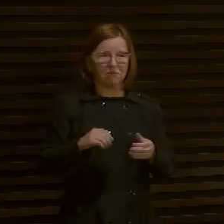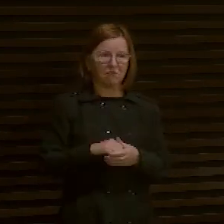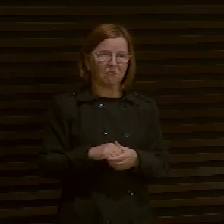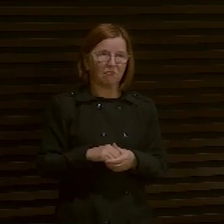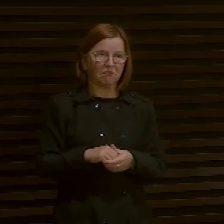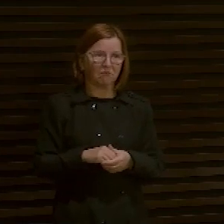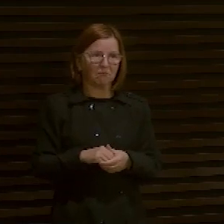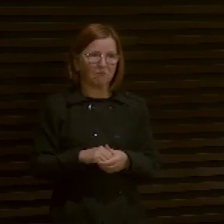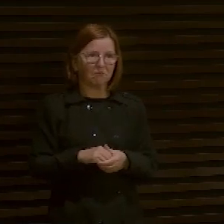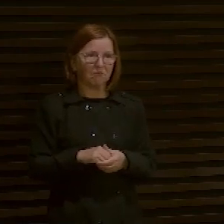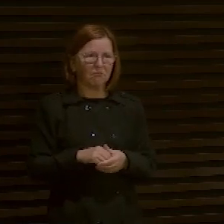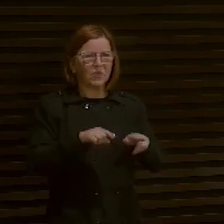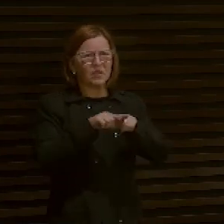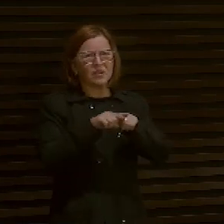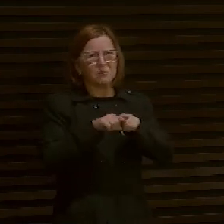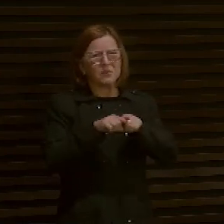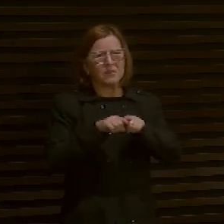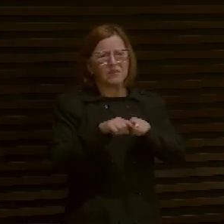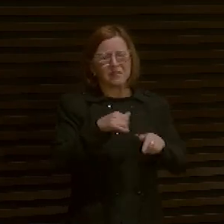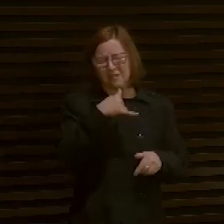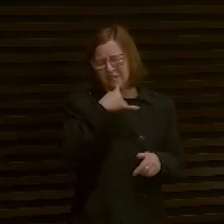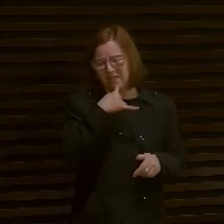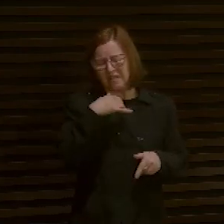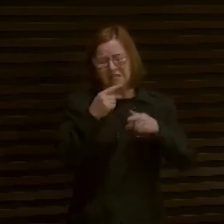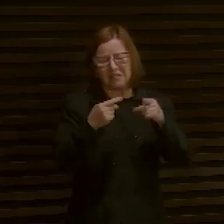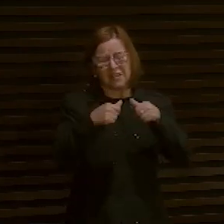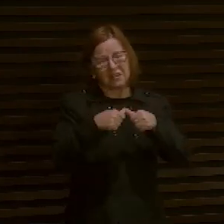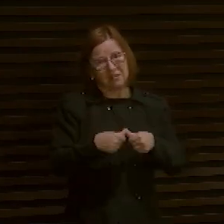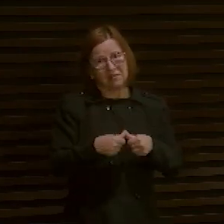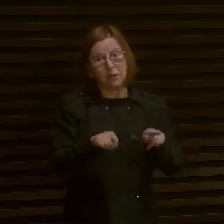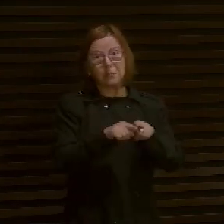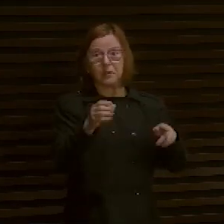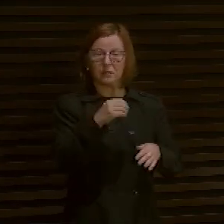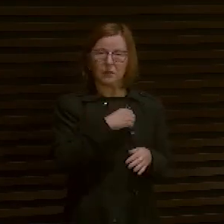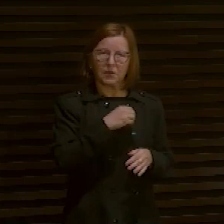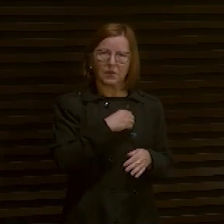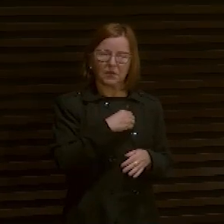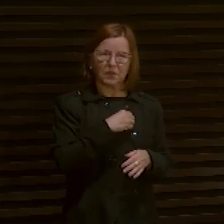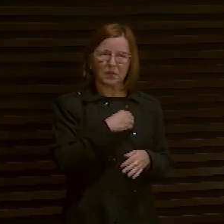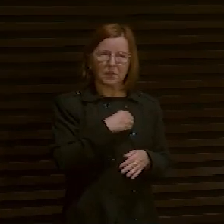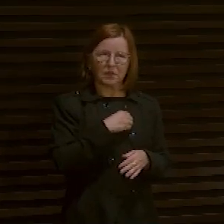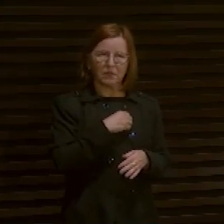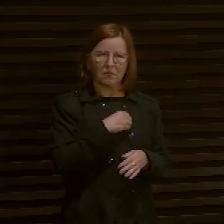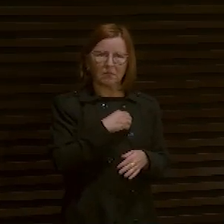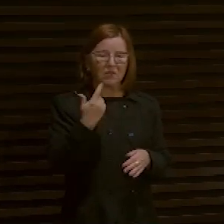Meus irmãos, é ruim de falar isso, mas o pecado, ele não tem